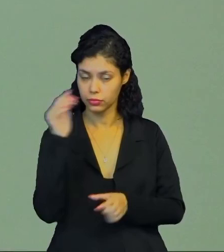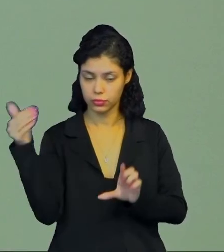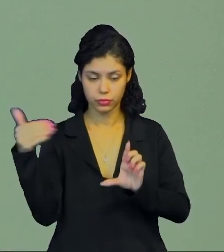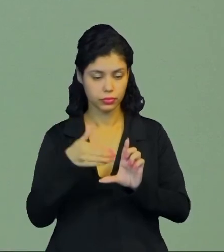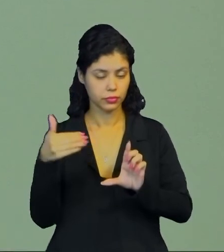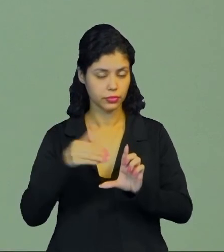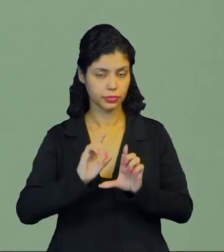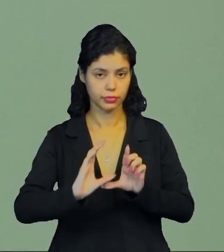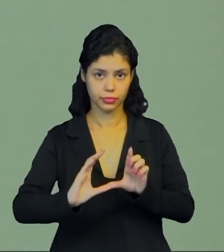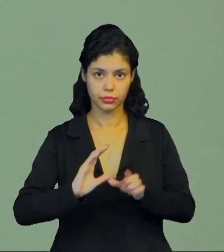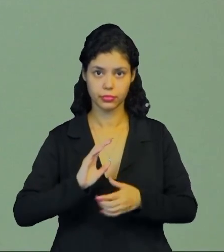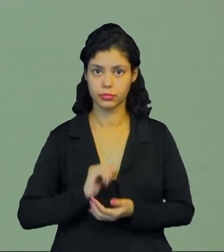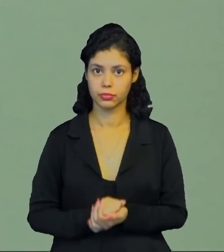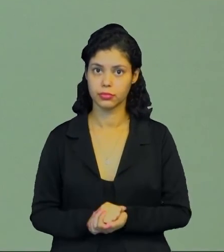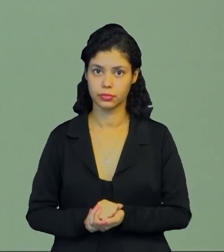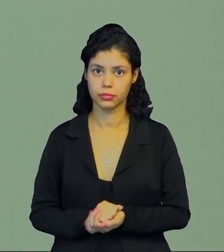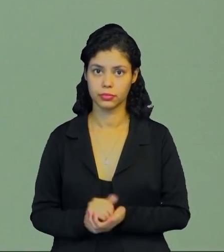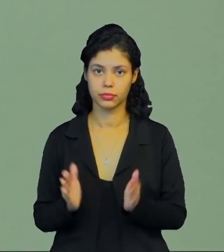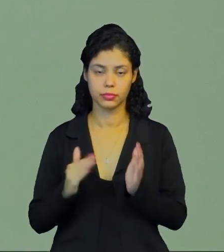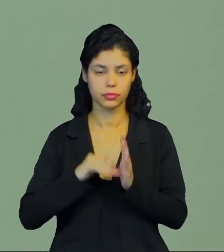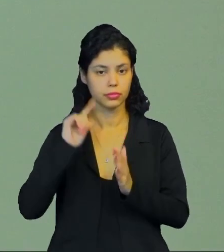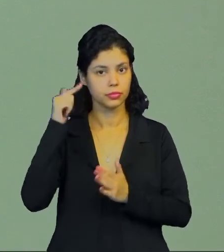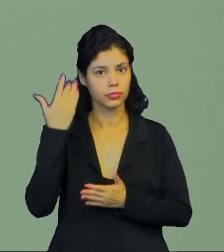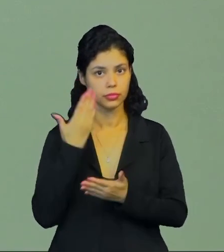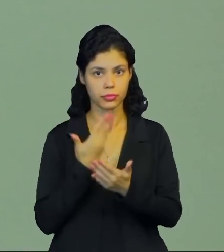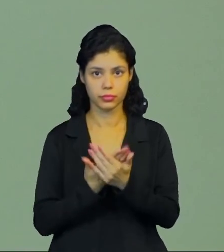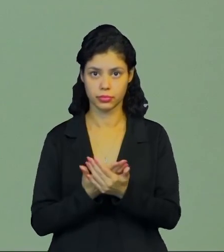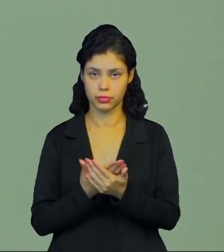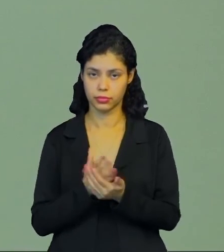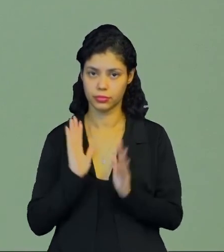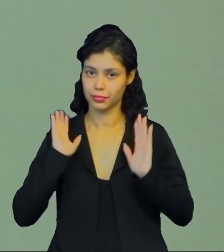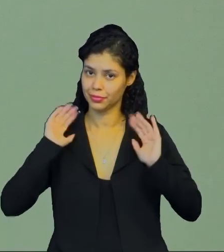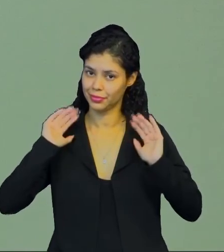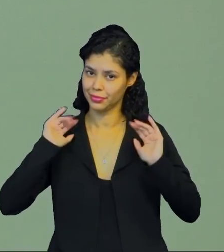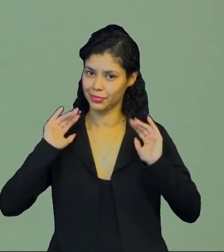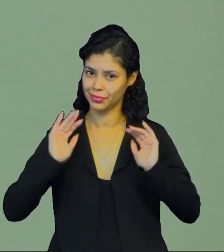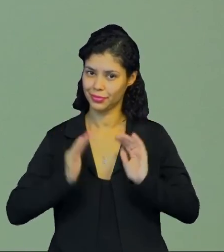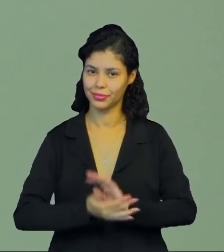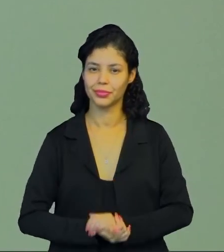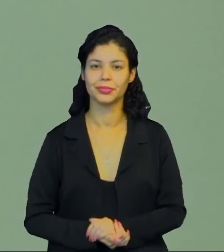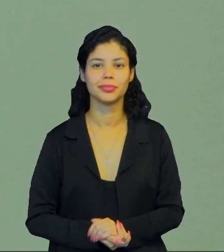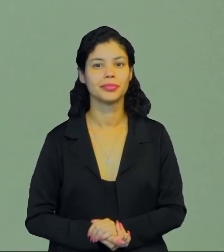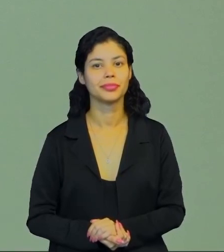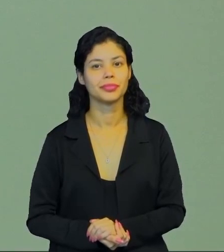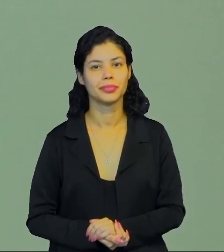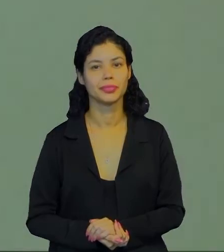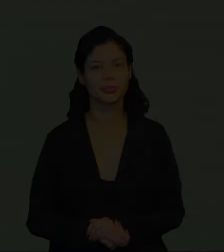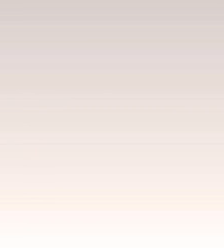acessar a nossa plataforma Eduque e até o nosso próximo encontro. Até mais.